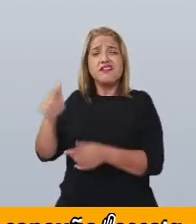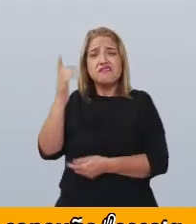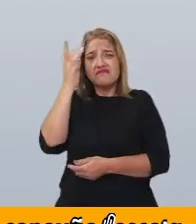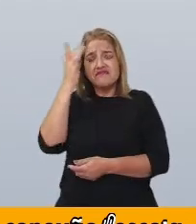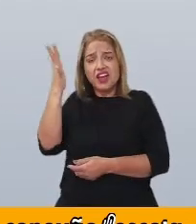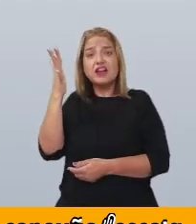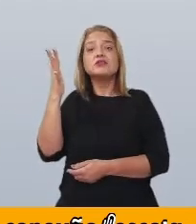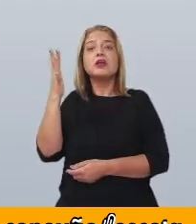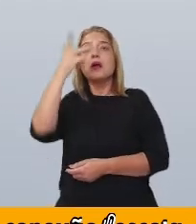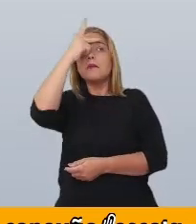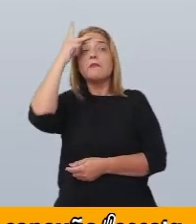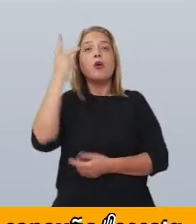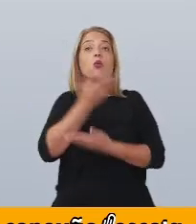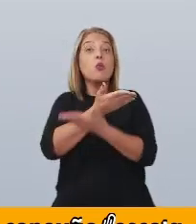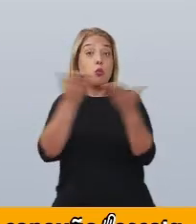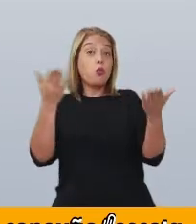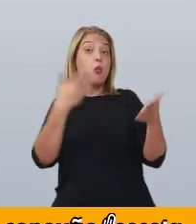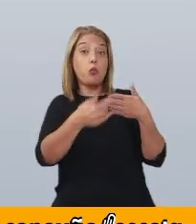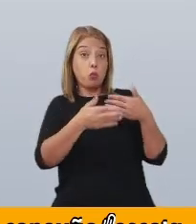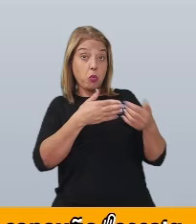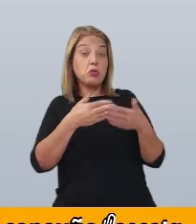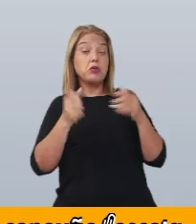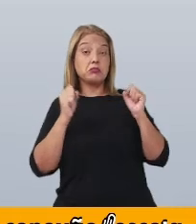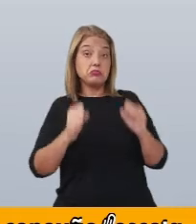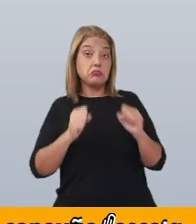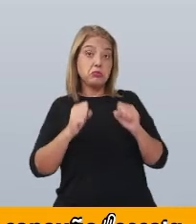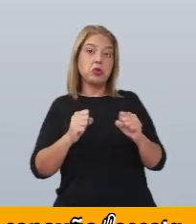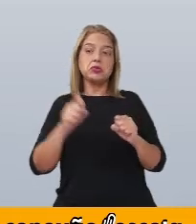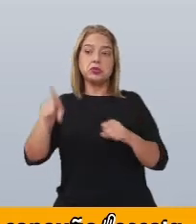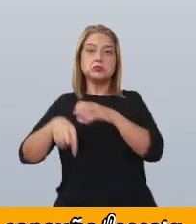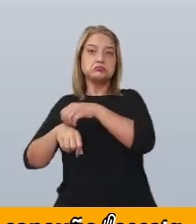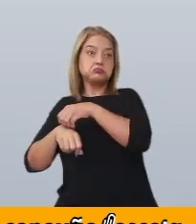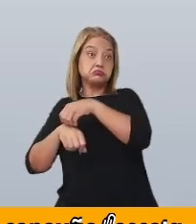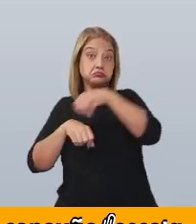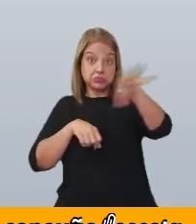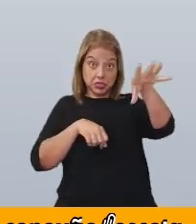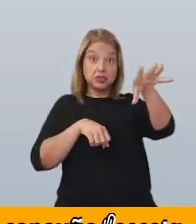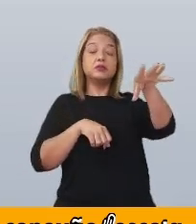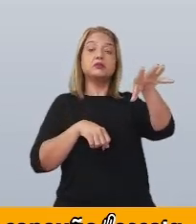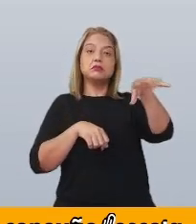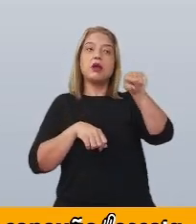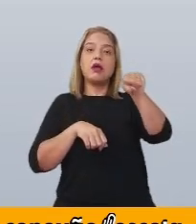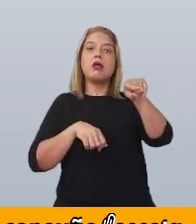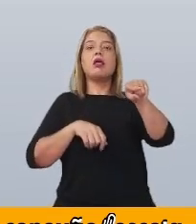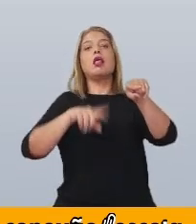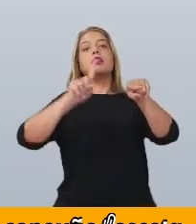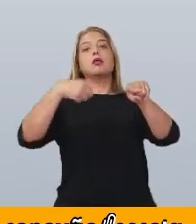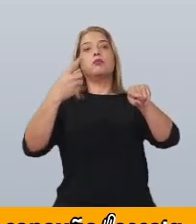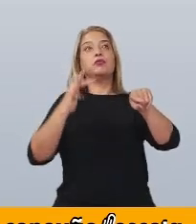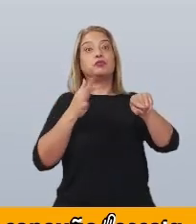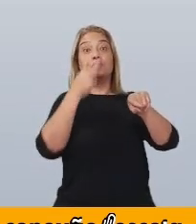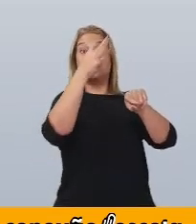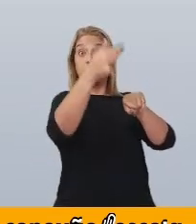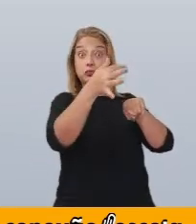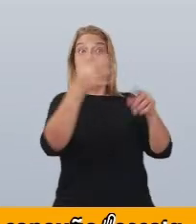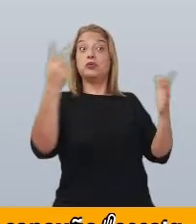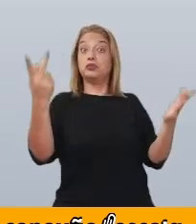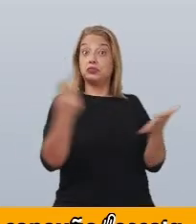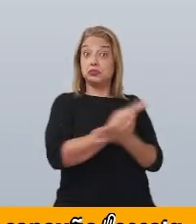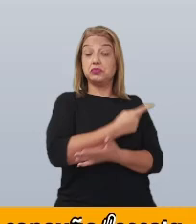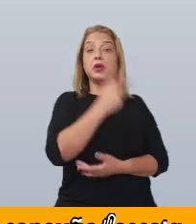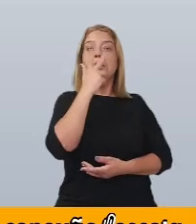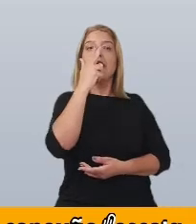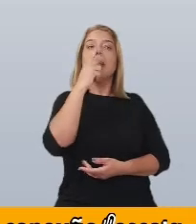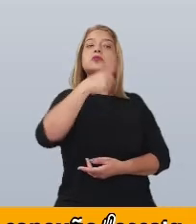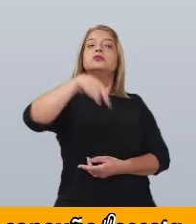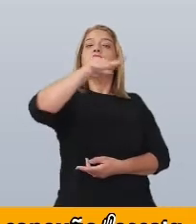simples, que qualquer pessoa reproduz e isso se torna uma reprodução constante, se torna um lugar